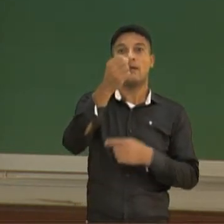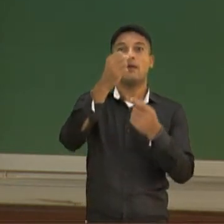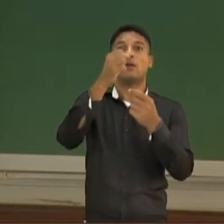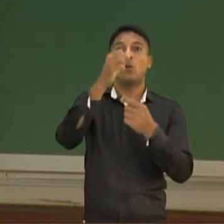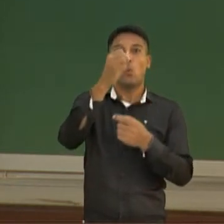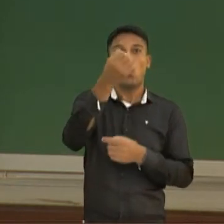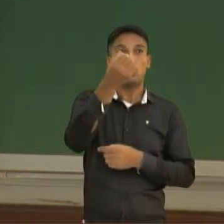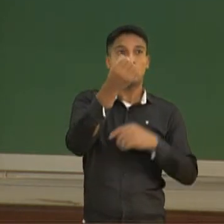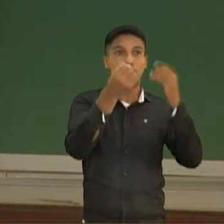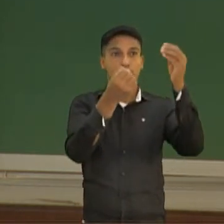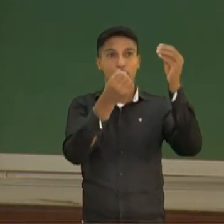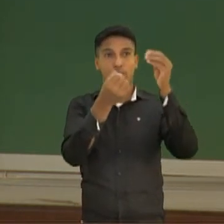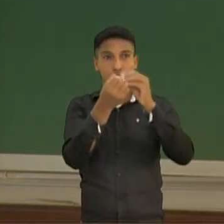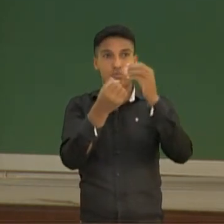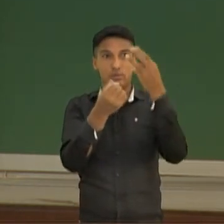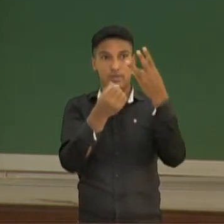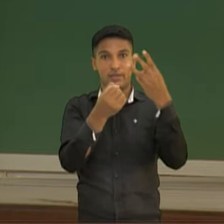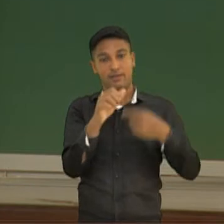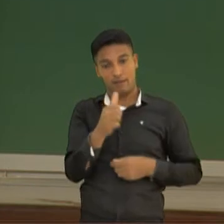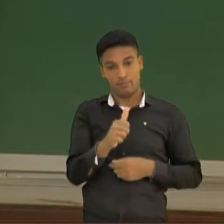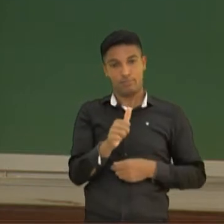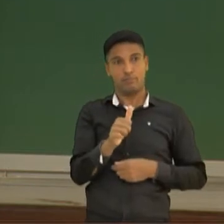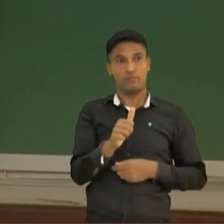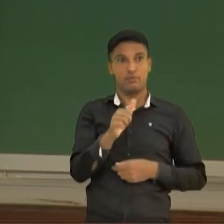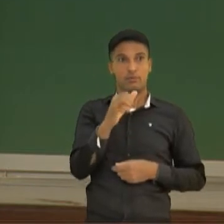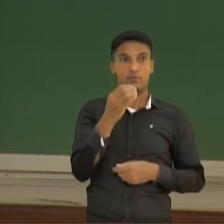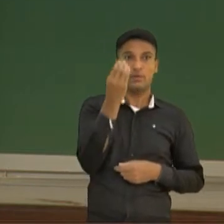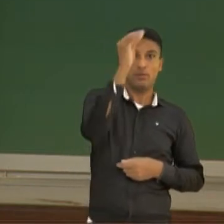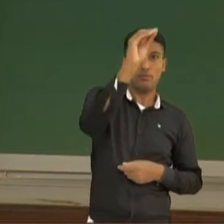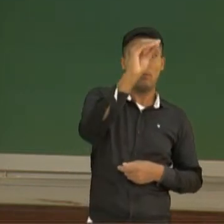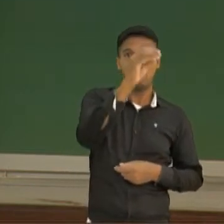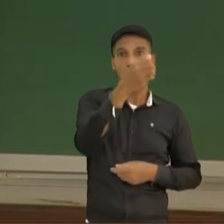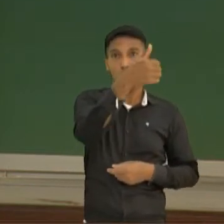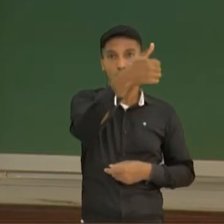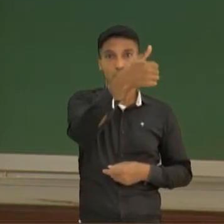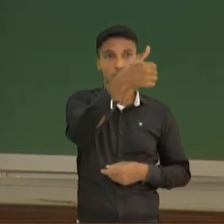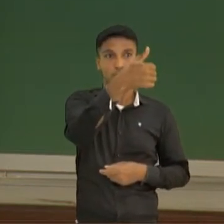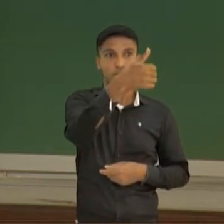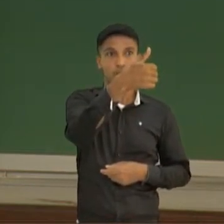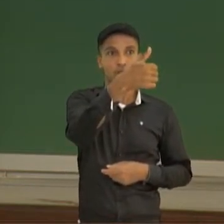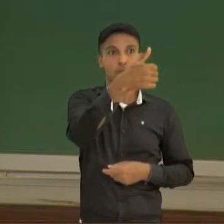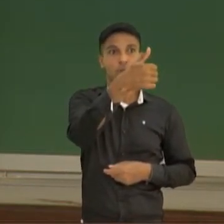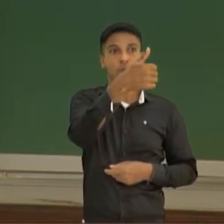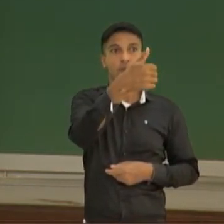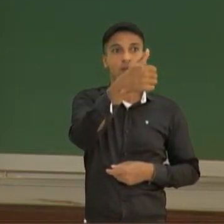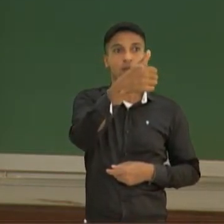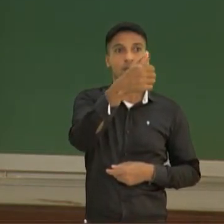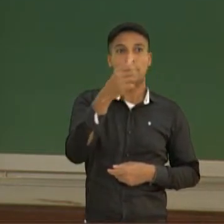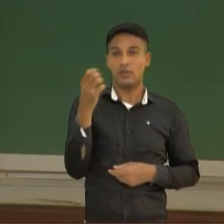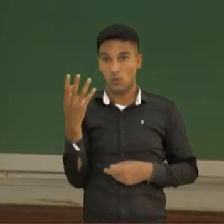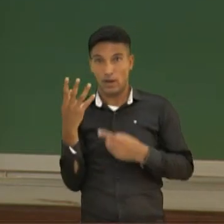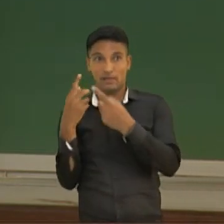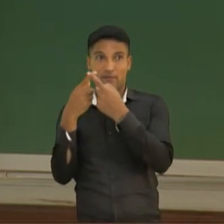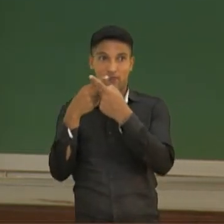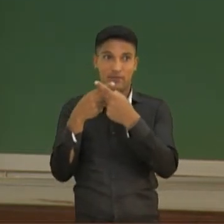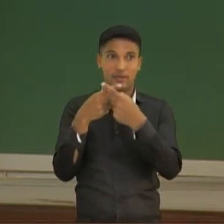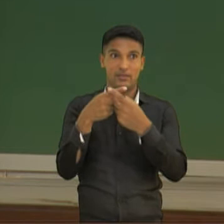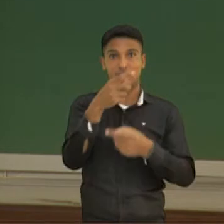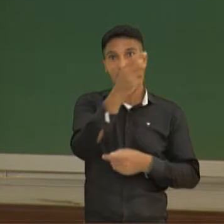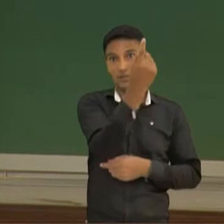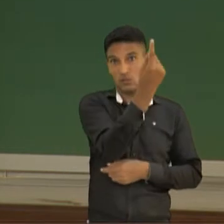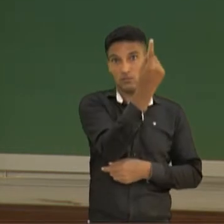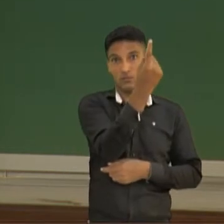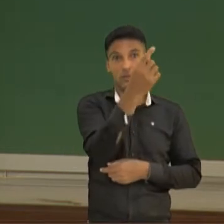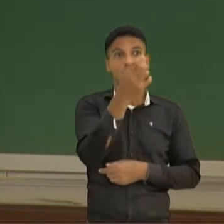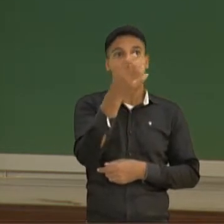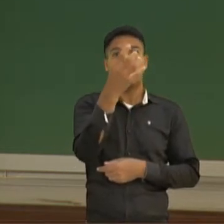110. Uma dezena e uma centena. 4 vezes 100, 400. Com